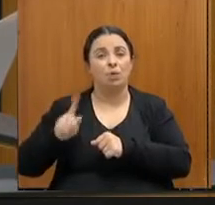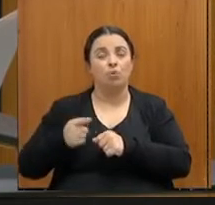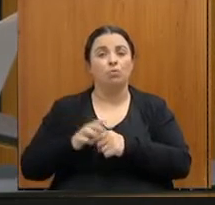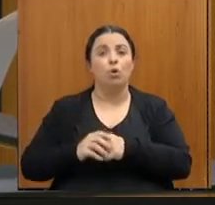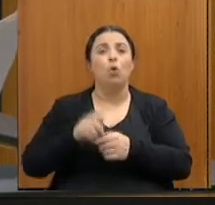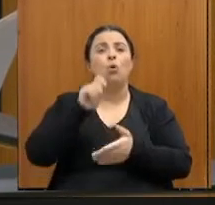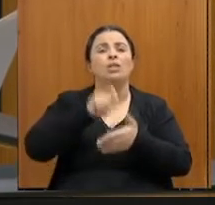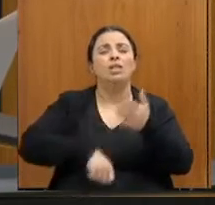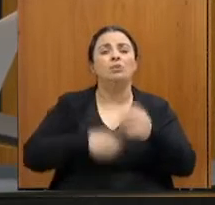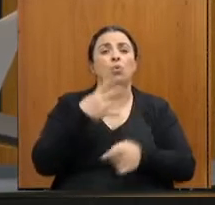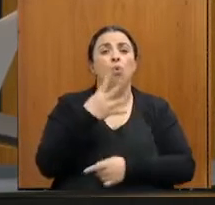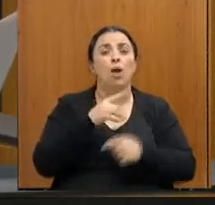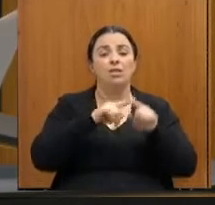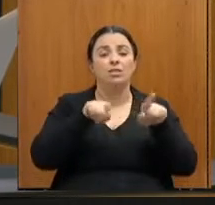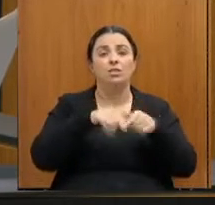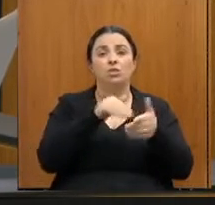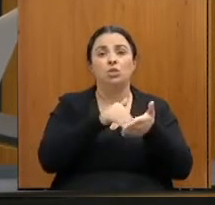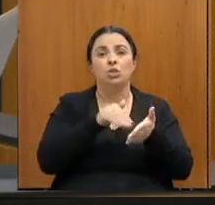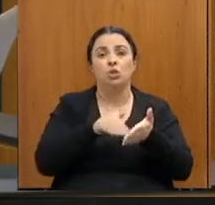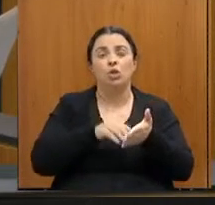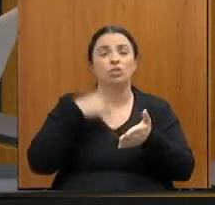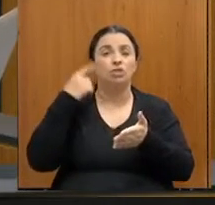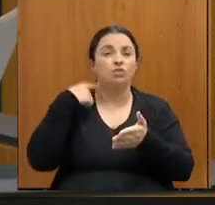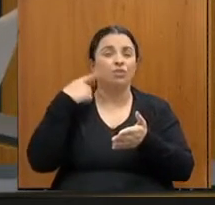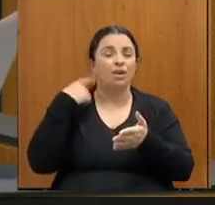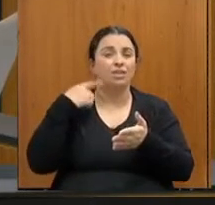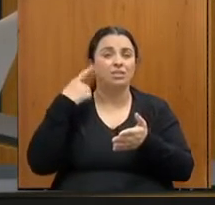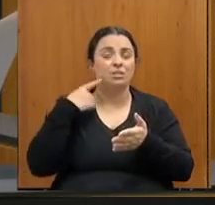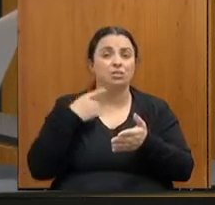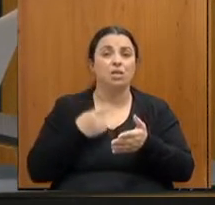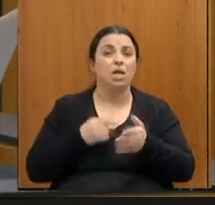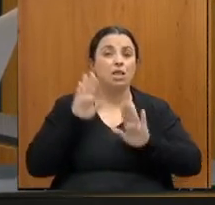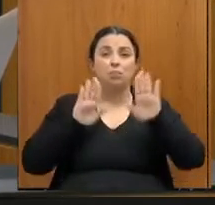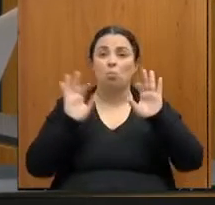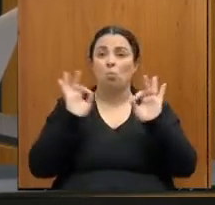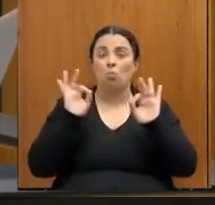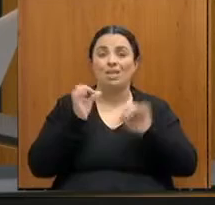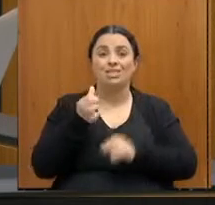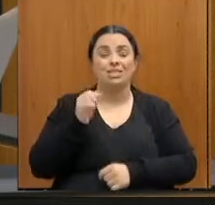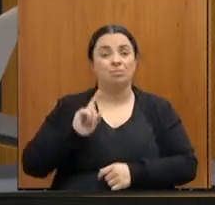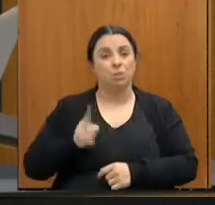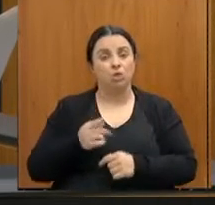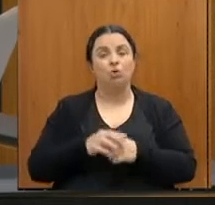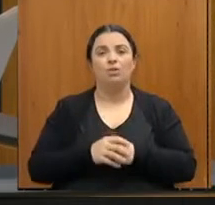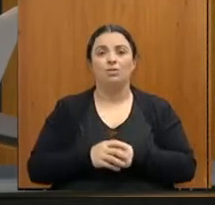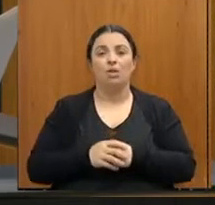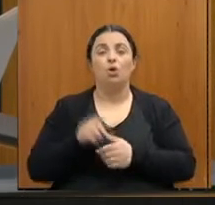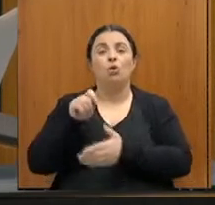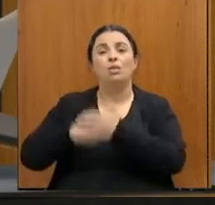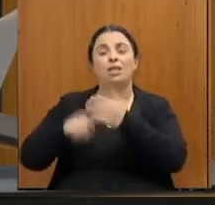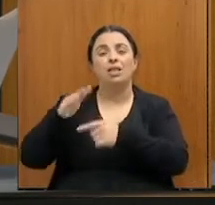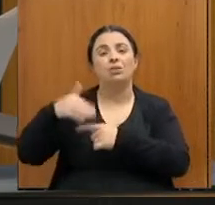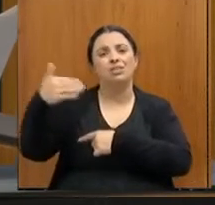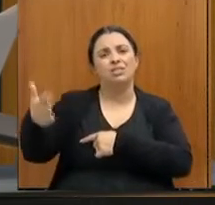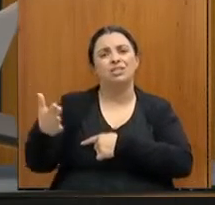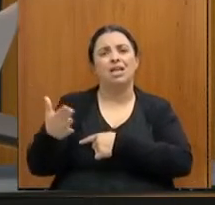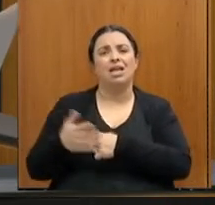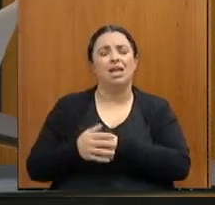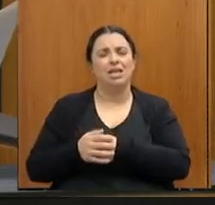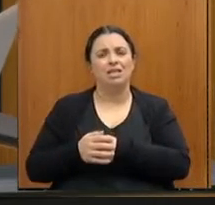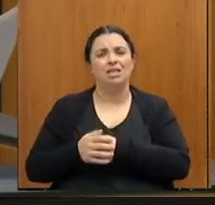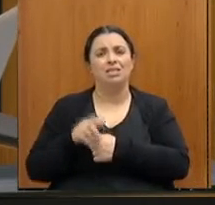advocacia sem licitação Seis Milhões emissão de parecer sobre contratação externa sem licitação